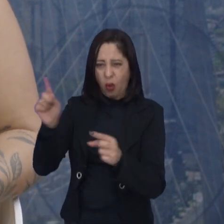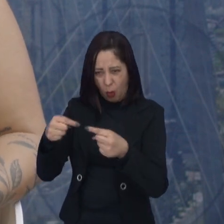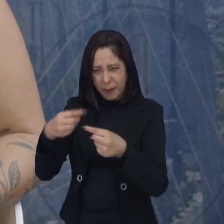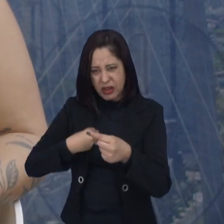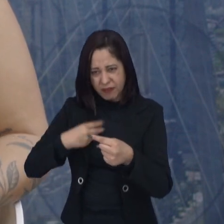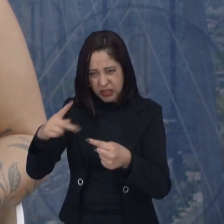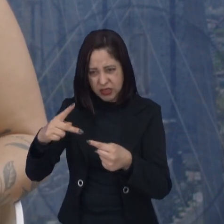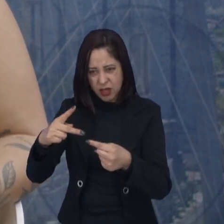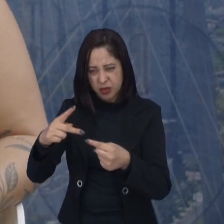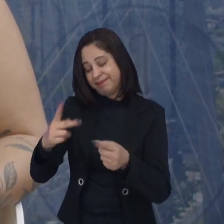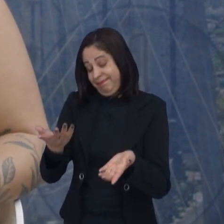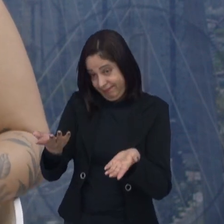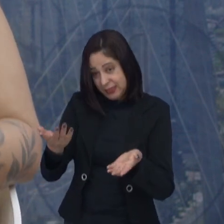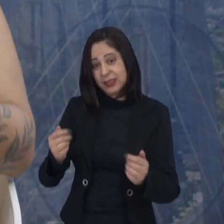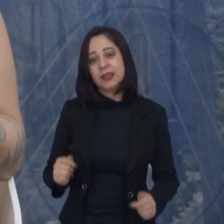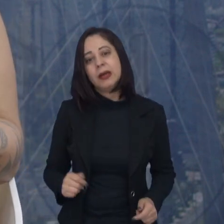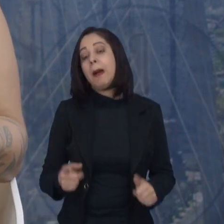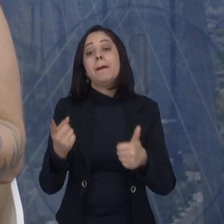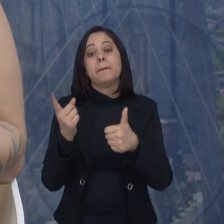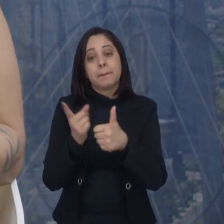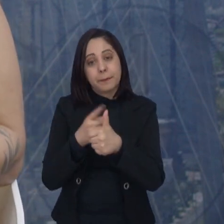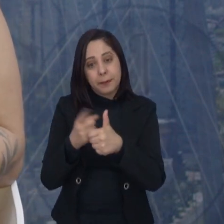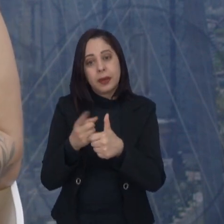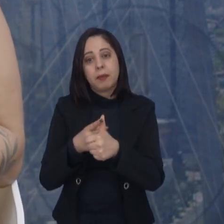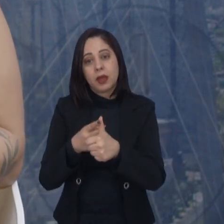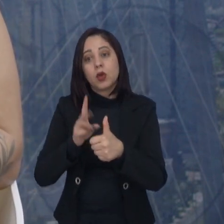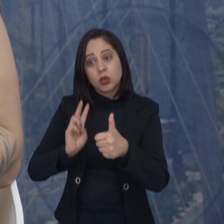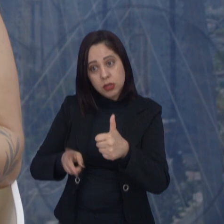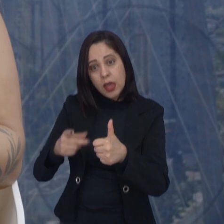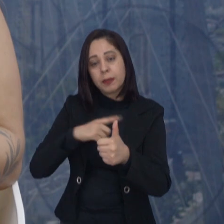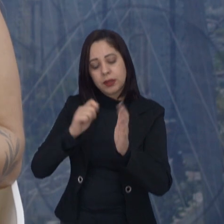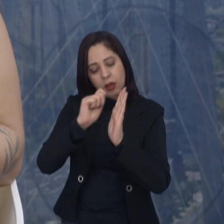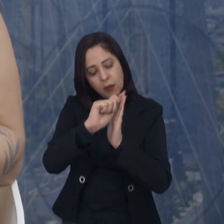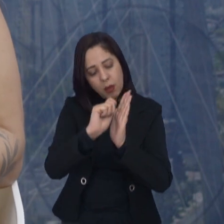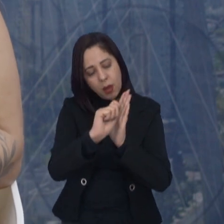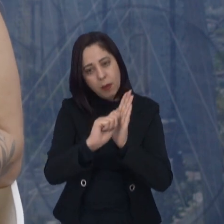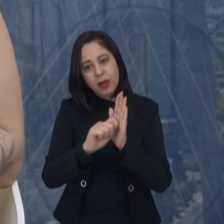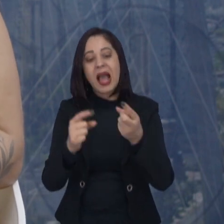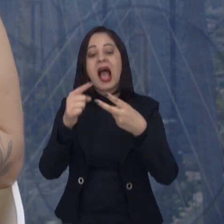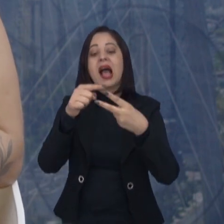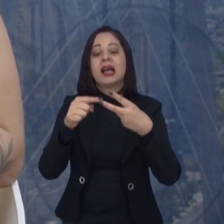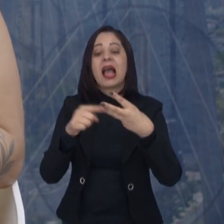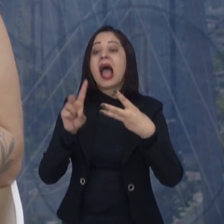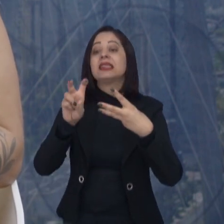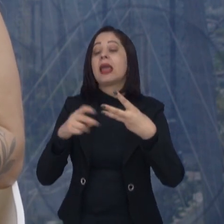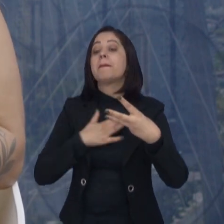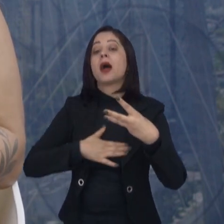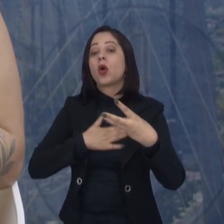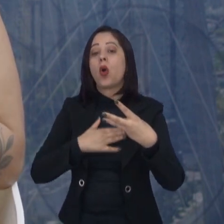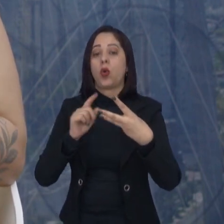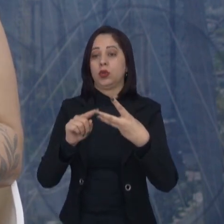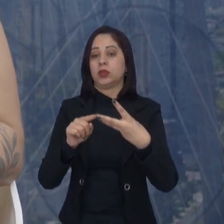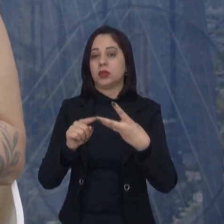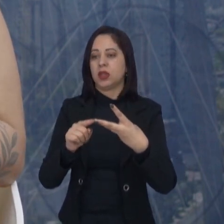Então, realmente, a pessoa conseguir, primeiro, a gente faz mesmo ali uma listinha, fala 3 assuntos que você gosta, fala 3 assuntos